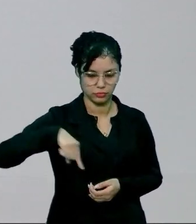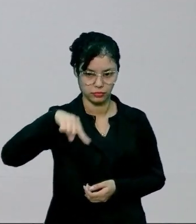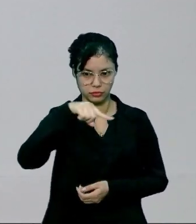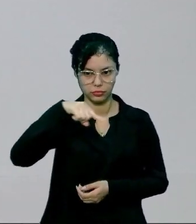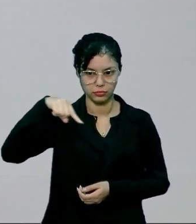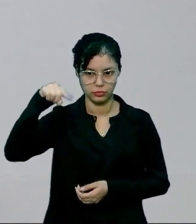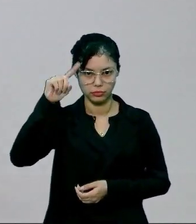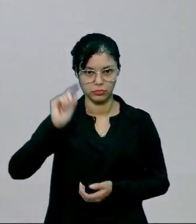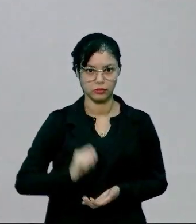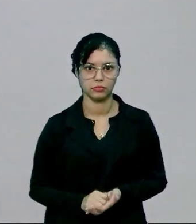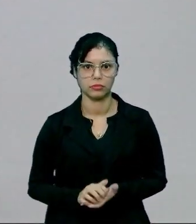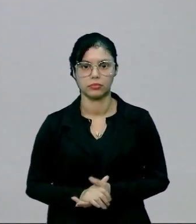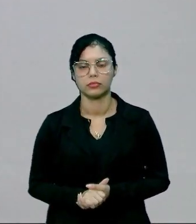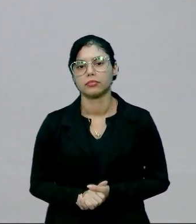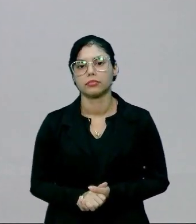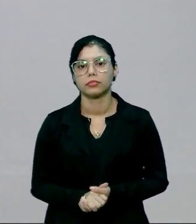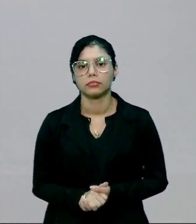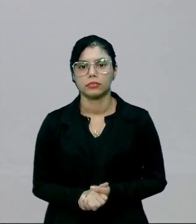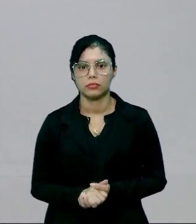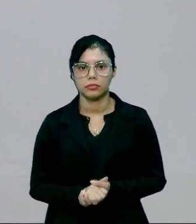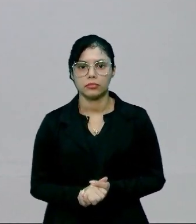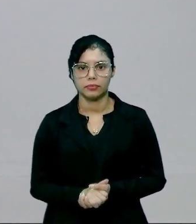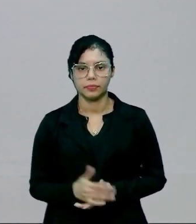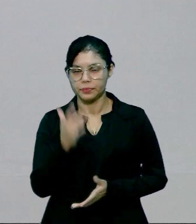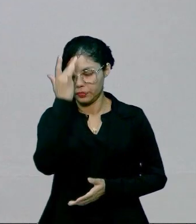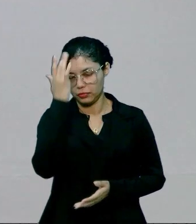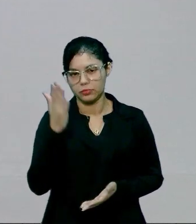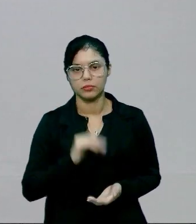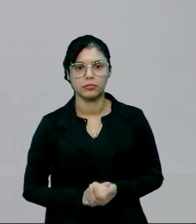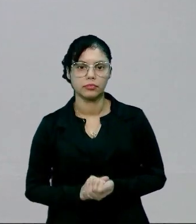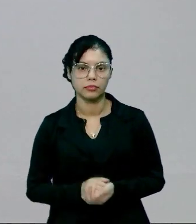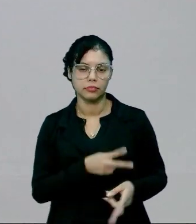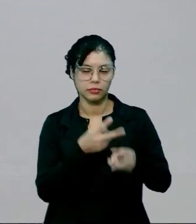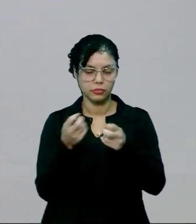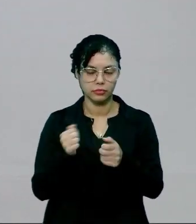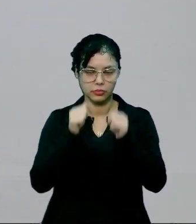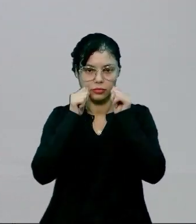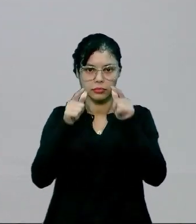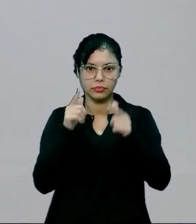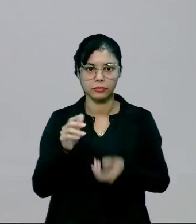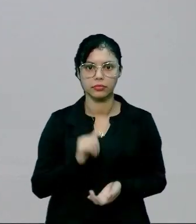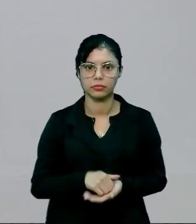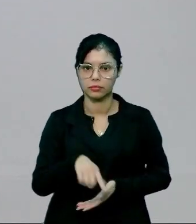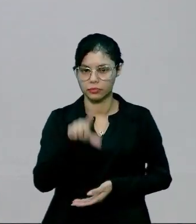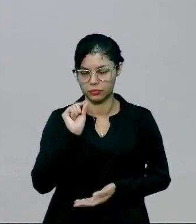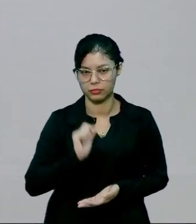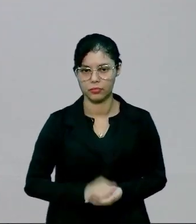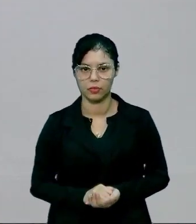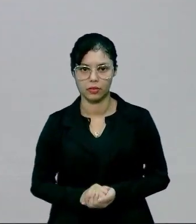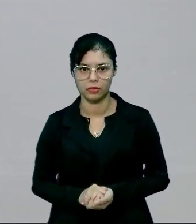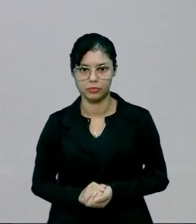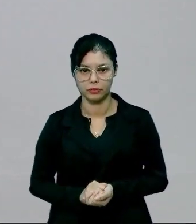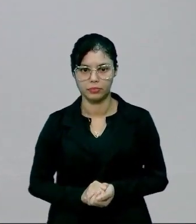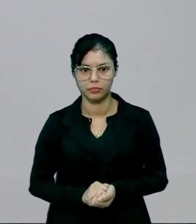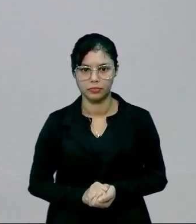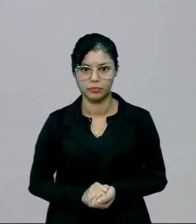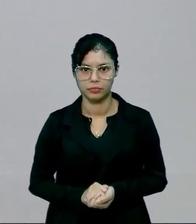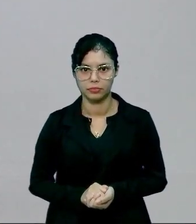ela é nessa situação. E aí fica fácil da gente observar que nas alternativas, tá?